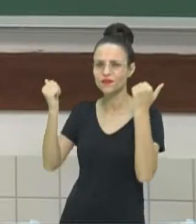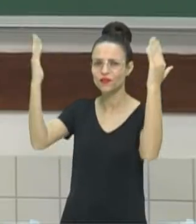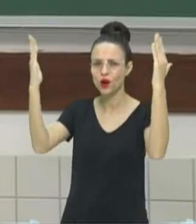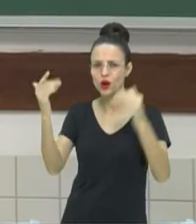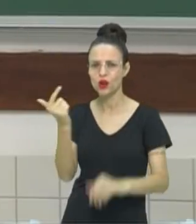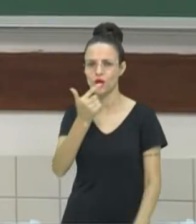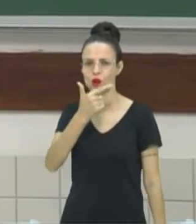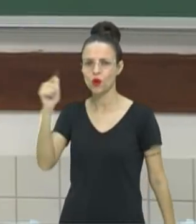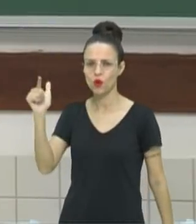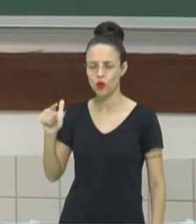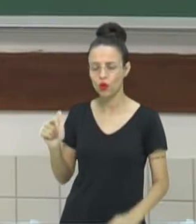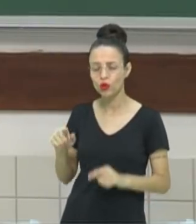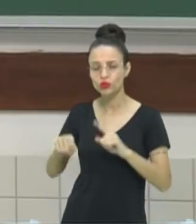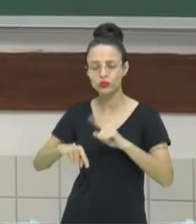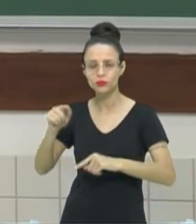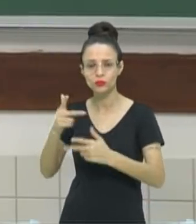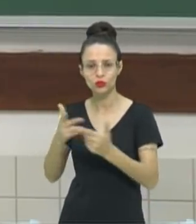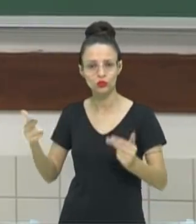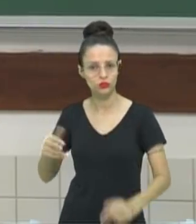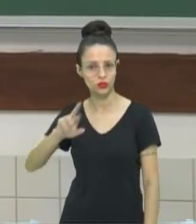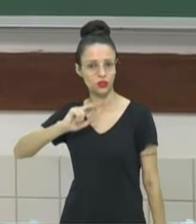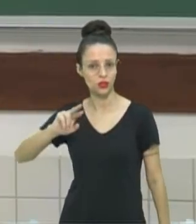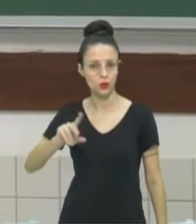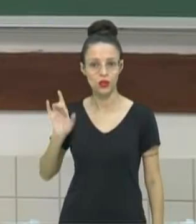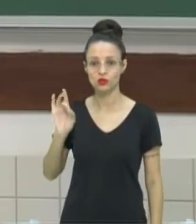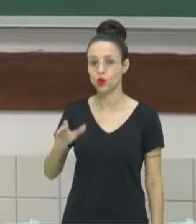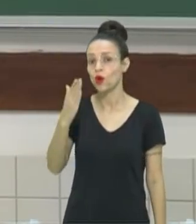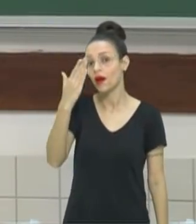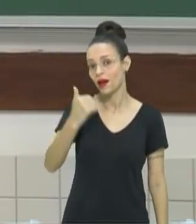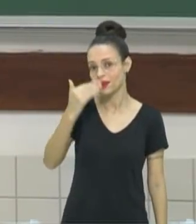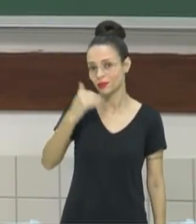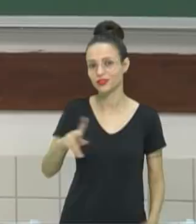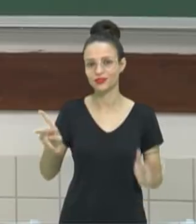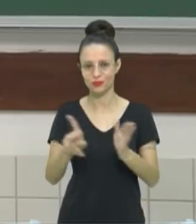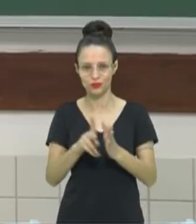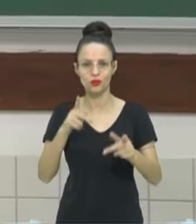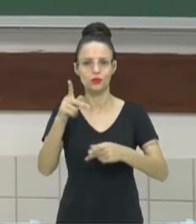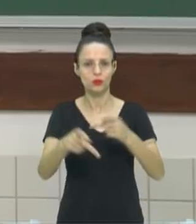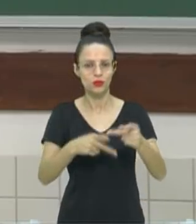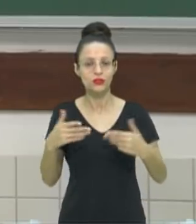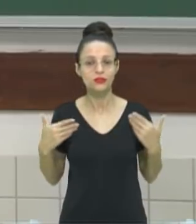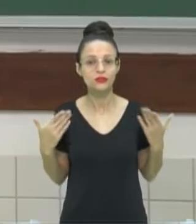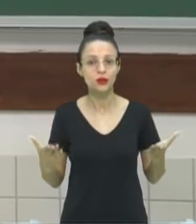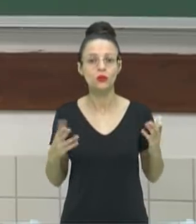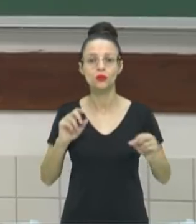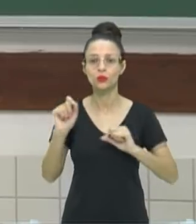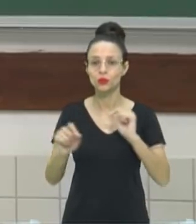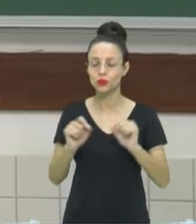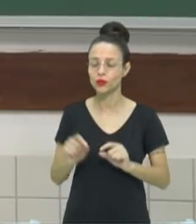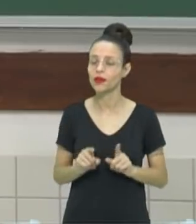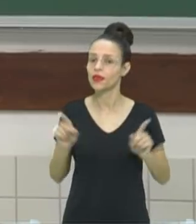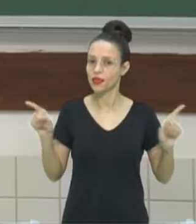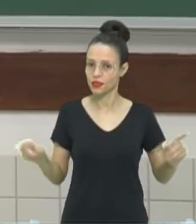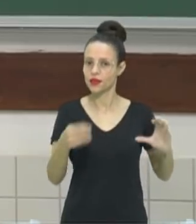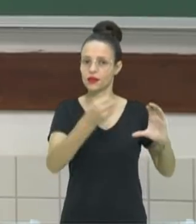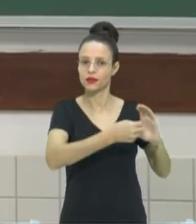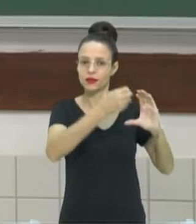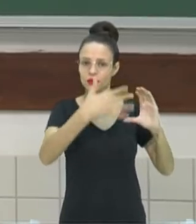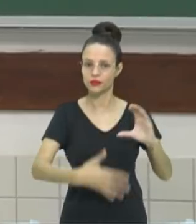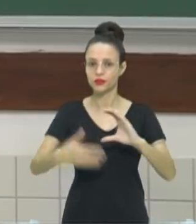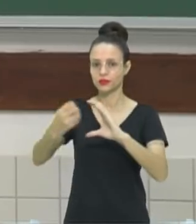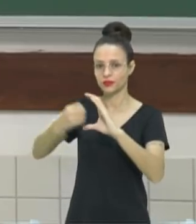de outros itens que não só a alimentação da população. Então, nós vamos ter ali essas